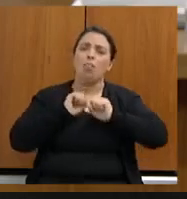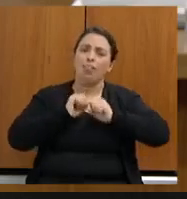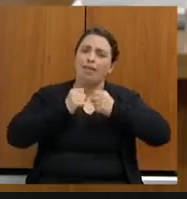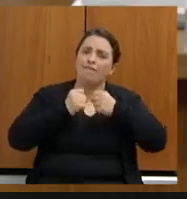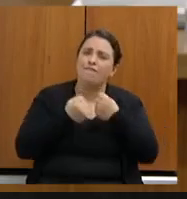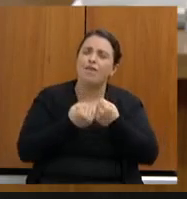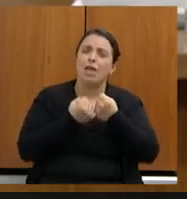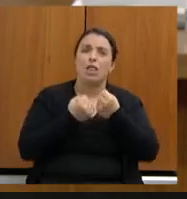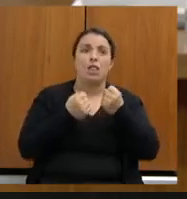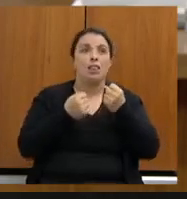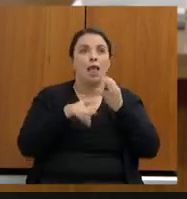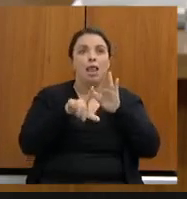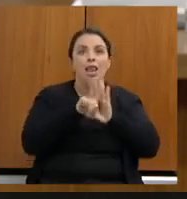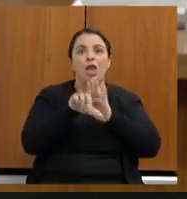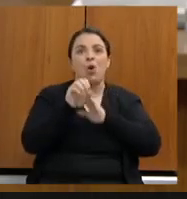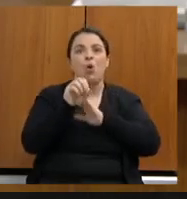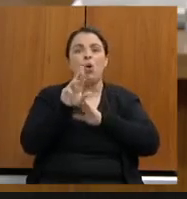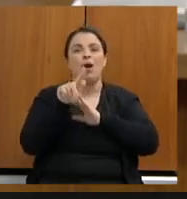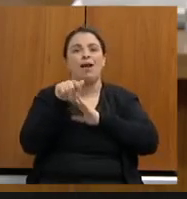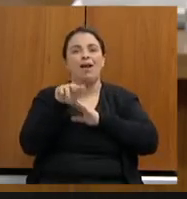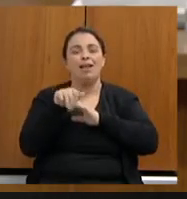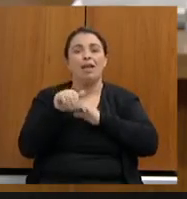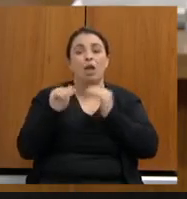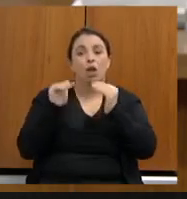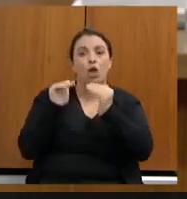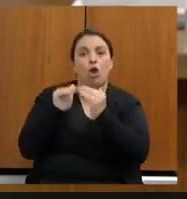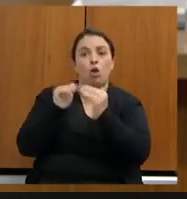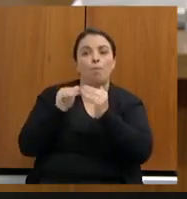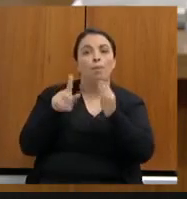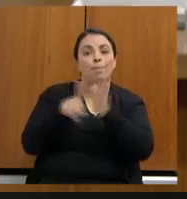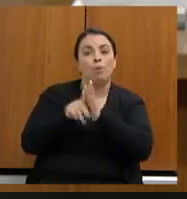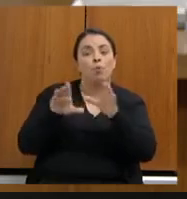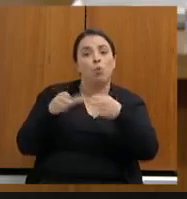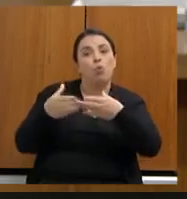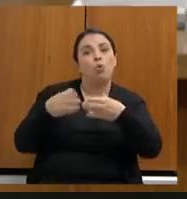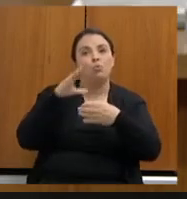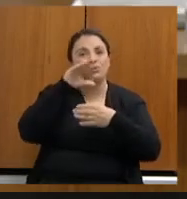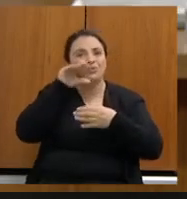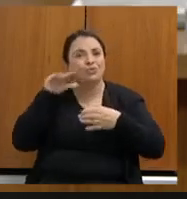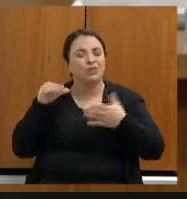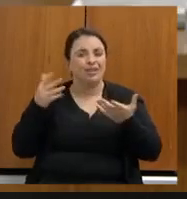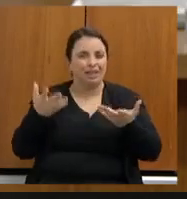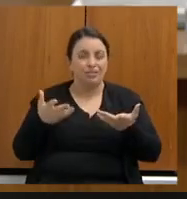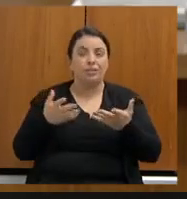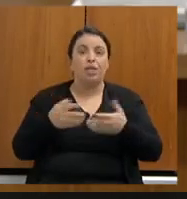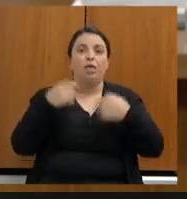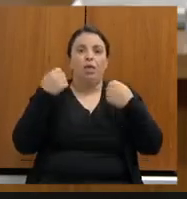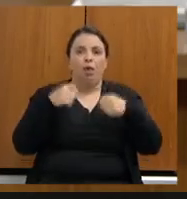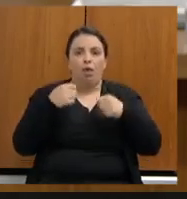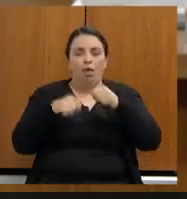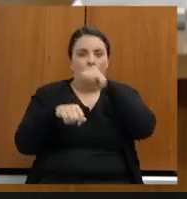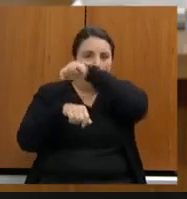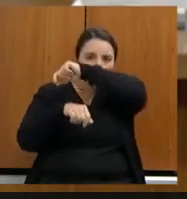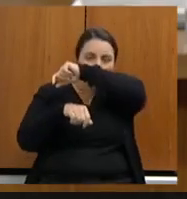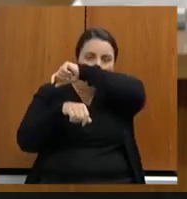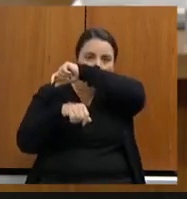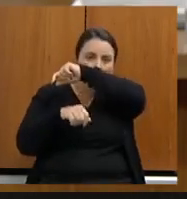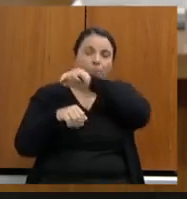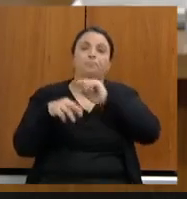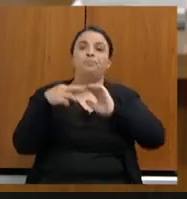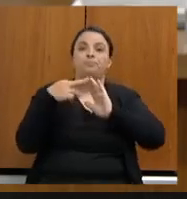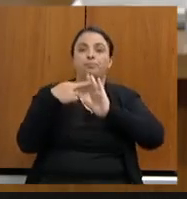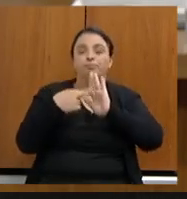querem como os agentes socioeducativo querem enfim o termo que for é preciso realmente uma regulamentação da carreta é fundamental